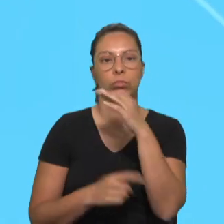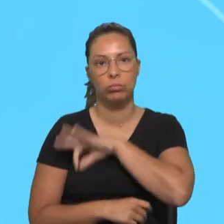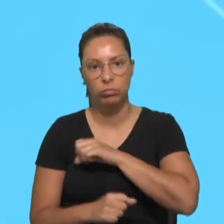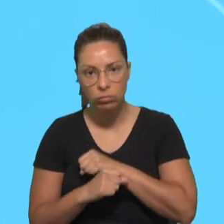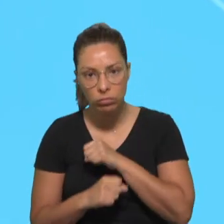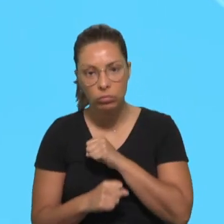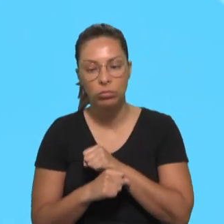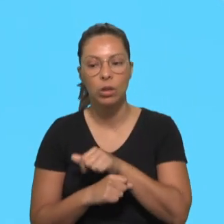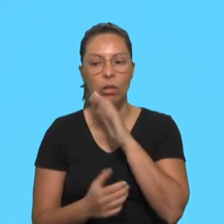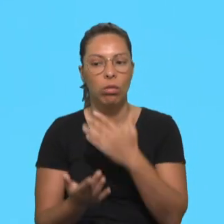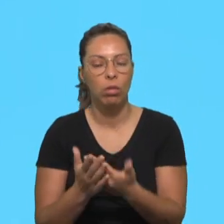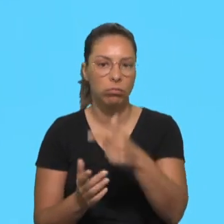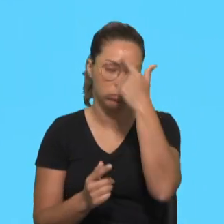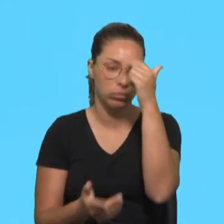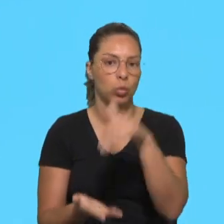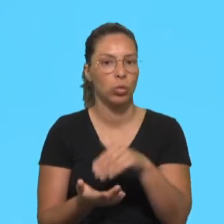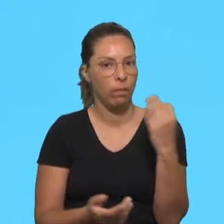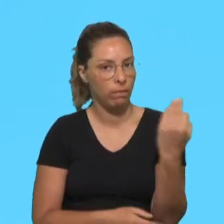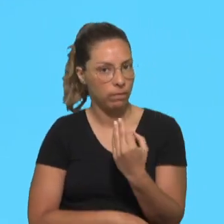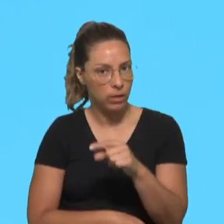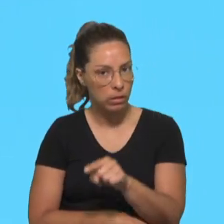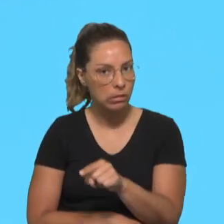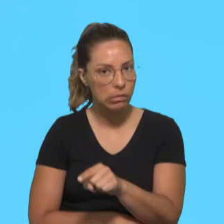ajudar a olhar para estes resultados. Vejo, por exemplo,